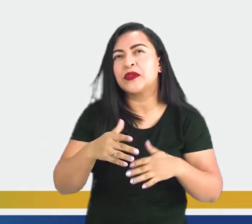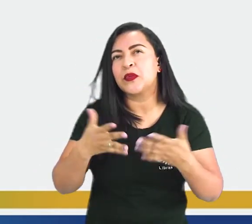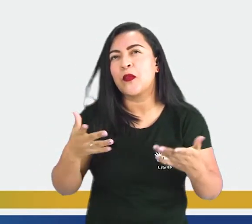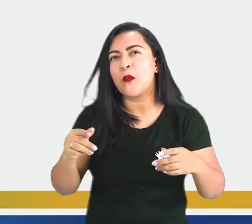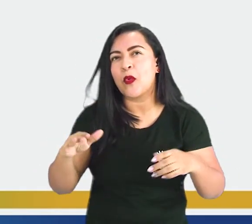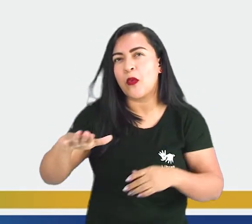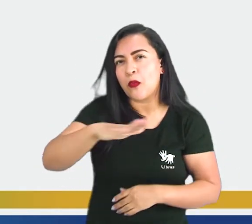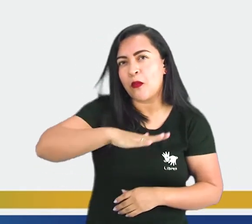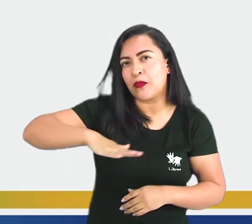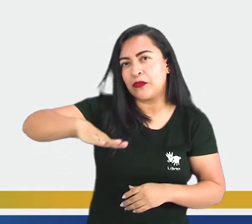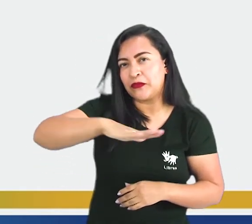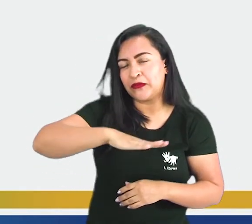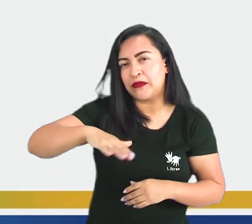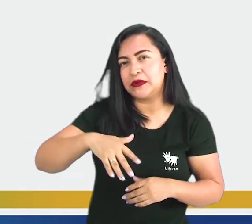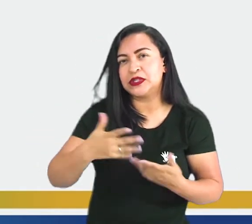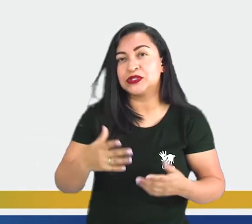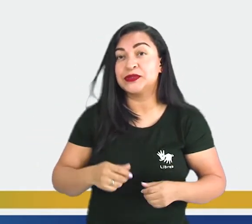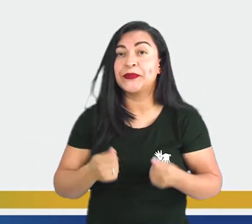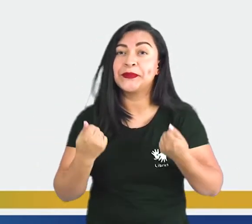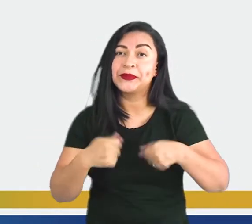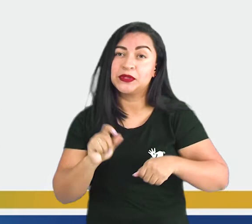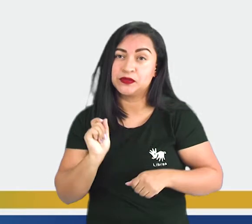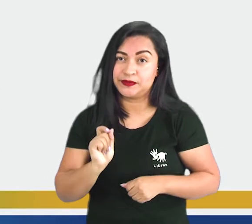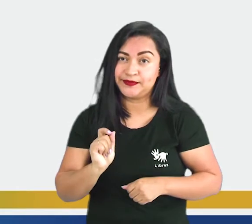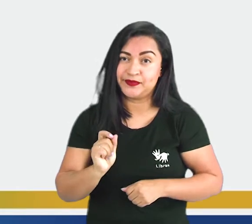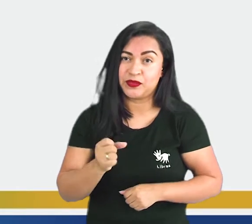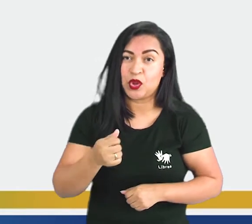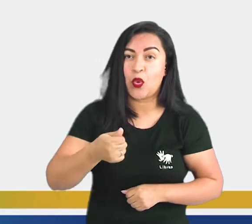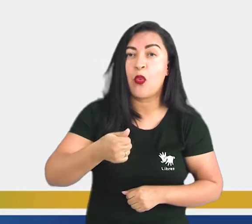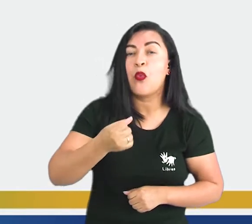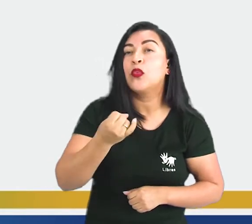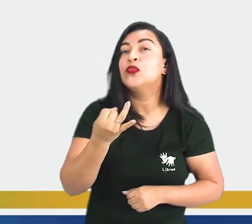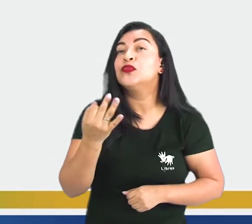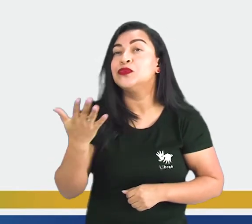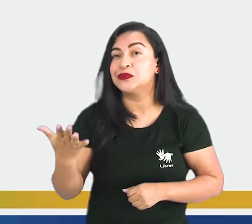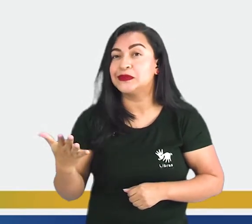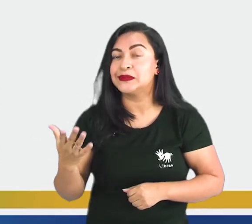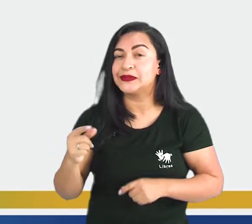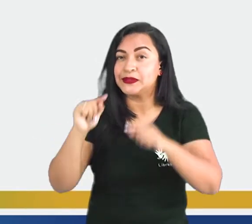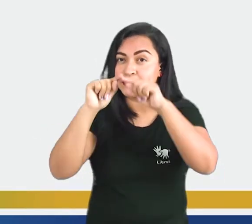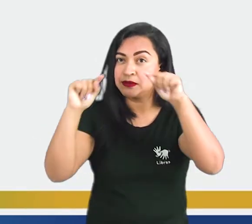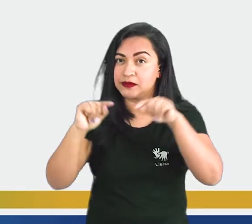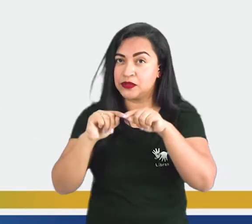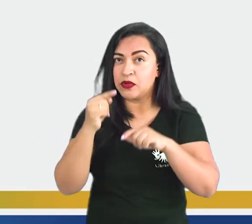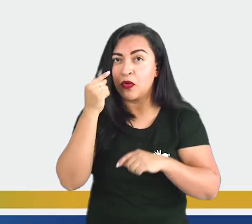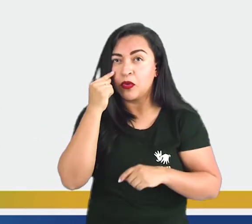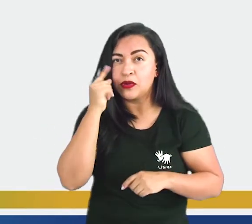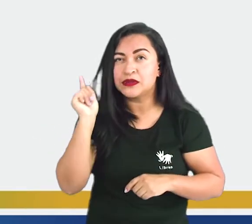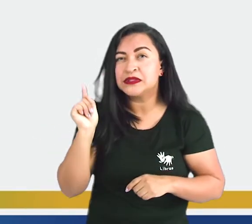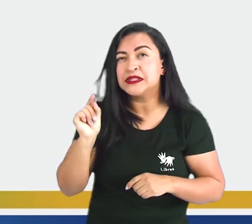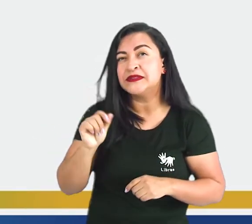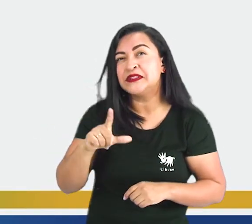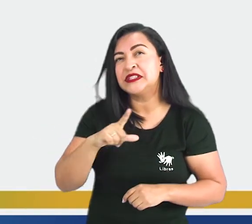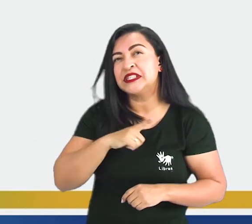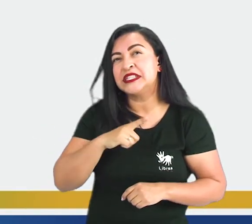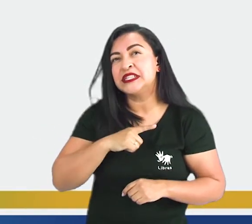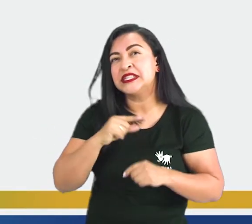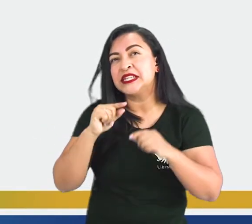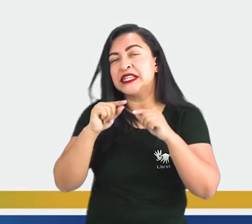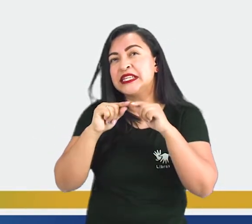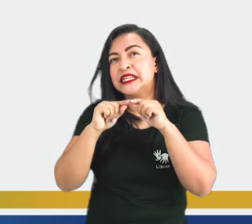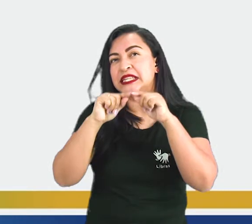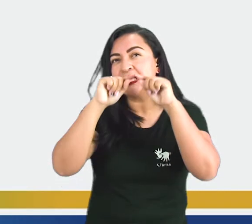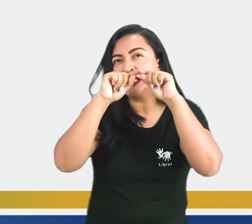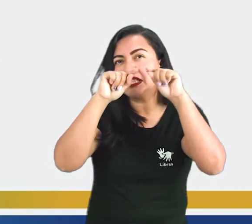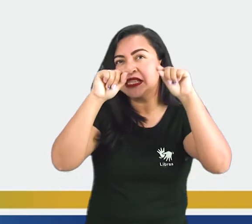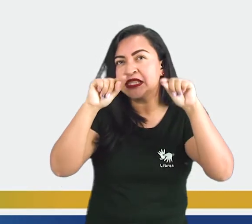sombreada, precisaremos contar os quadradinhos. Vamos lá? Observem que tem quadradinhos aí que não estão